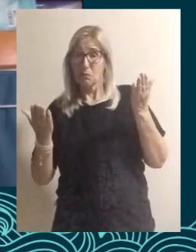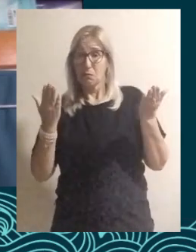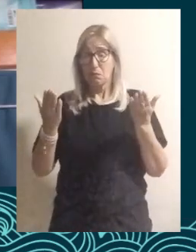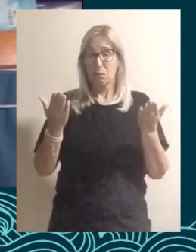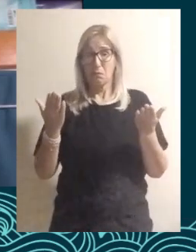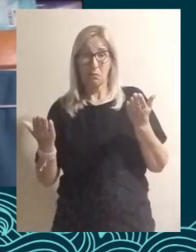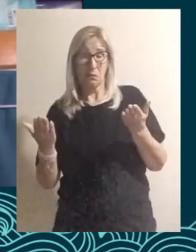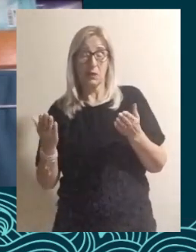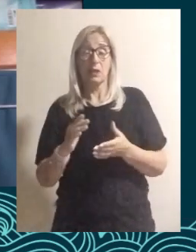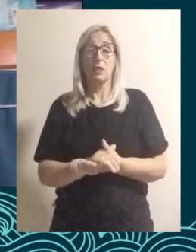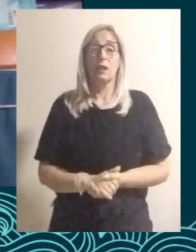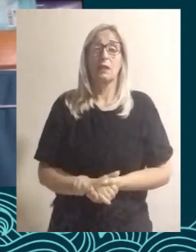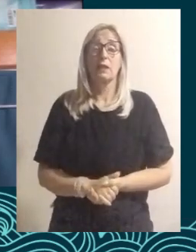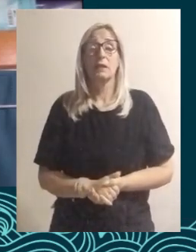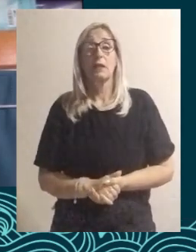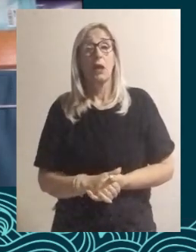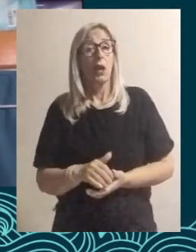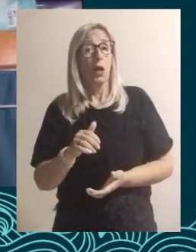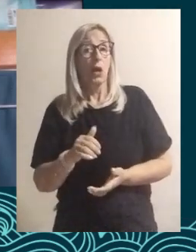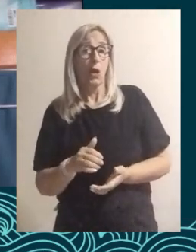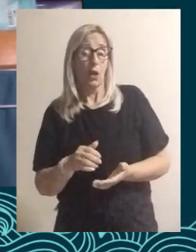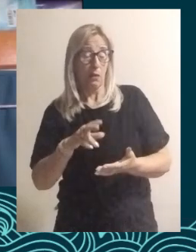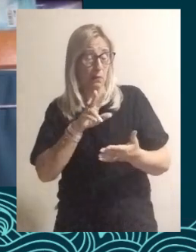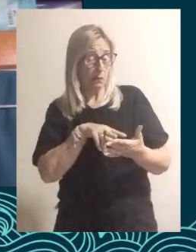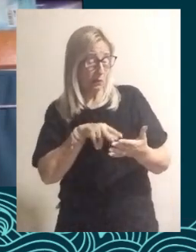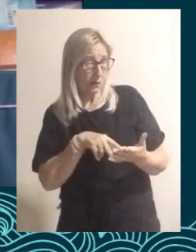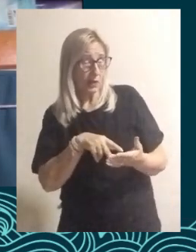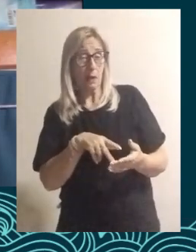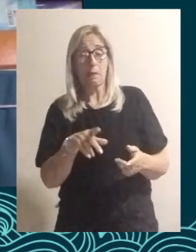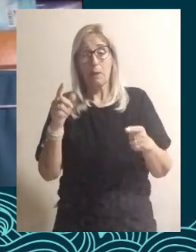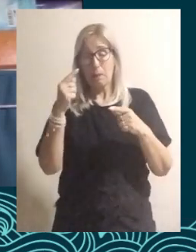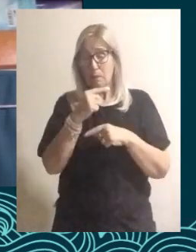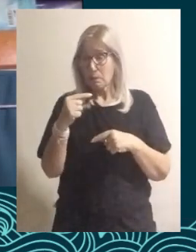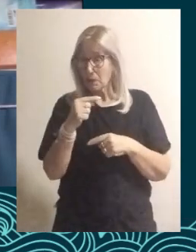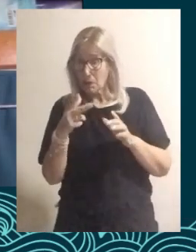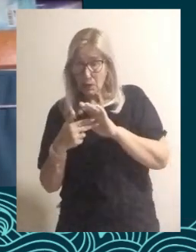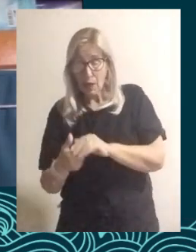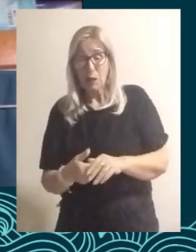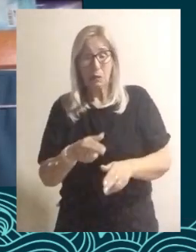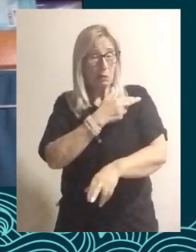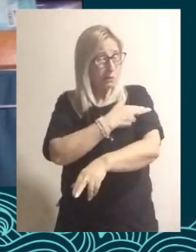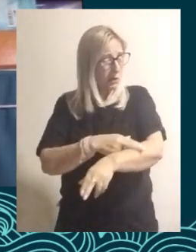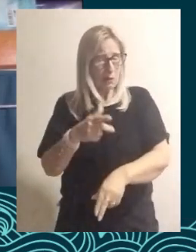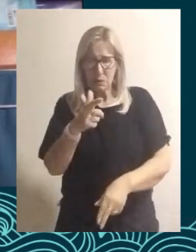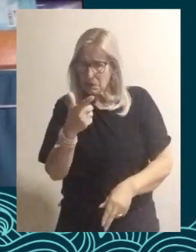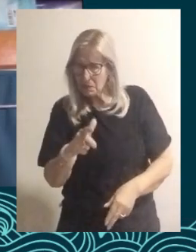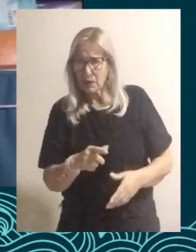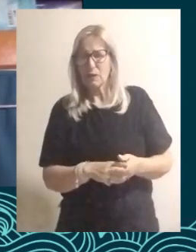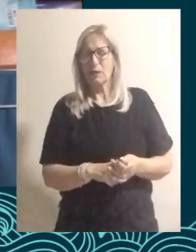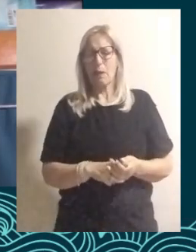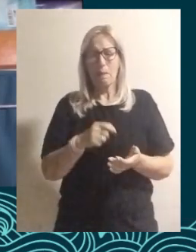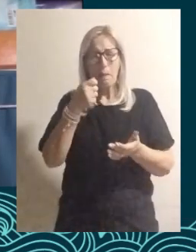que é menos representada em muitas áreas, que é menos lida, que é menos ouvida, que é